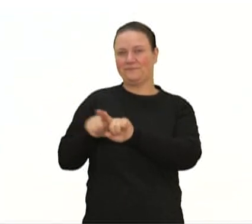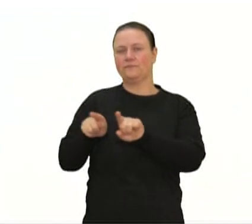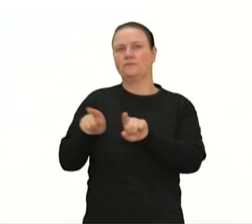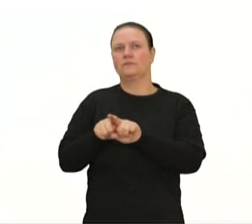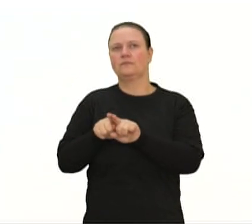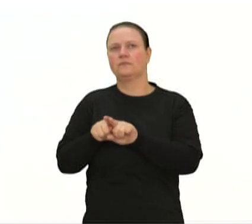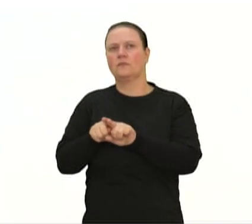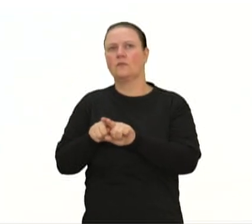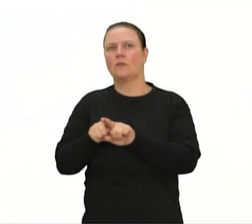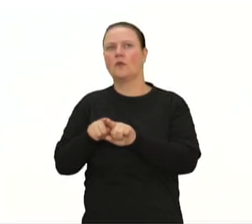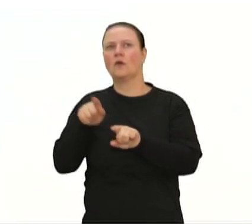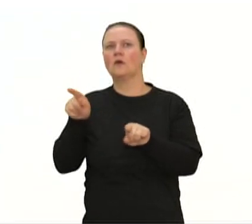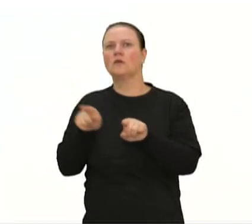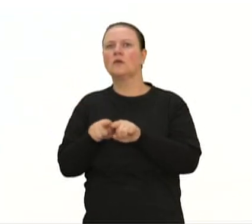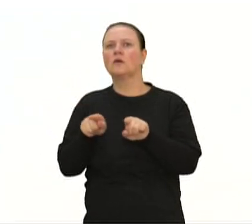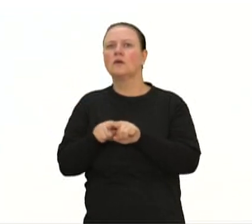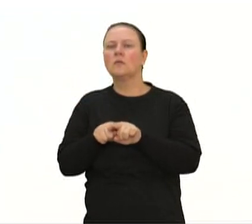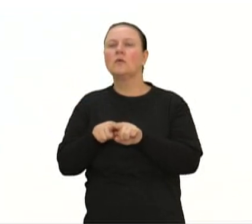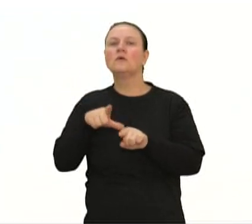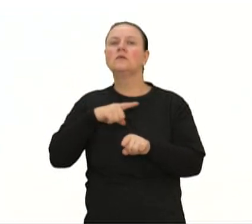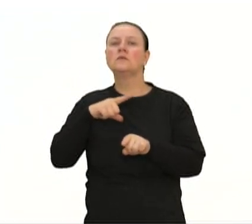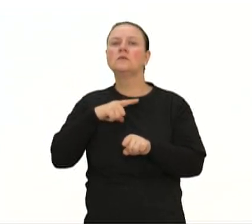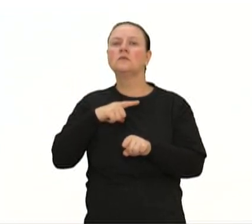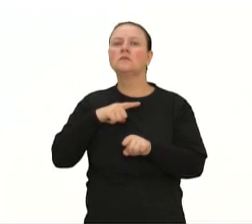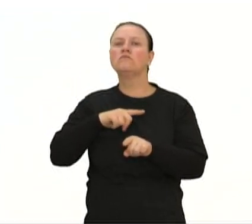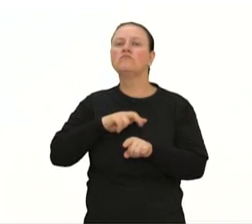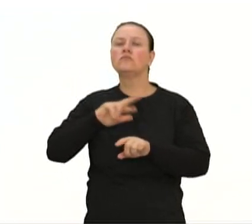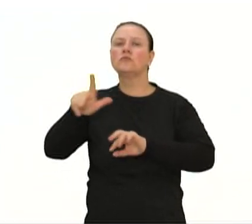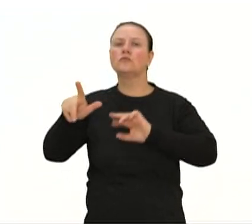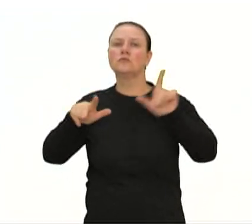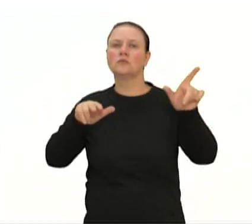de predomínio do sistema energético anaeróbio.